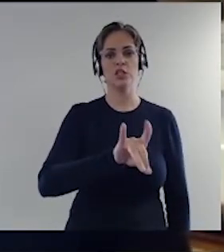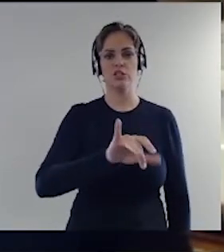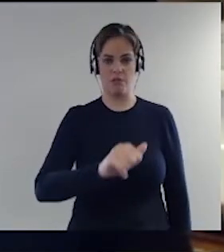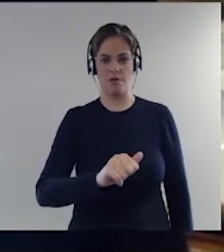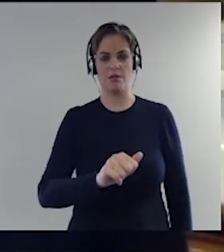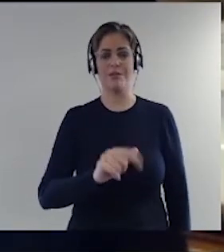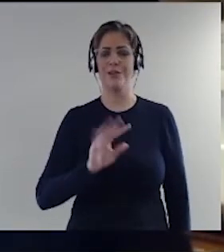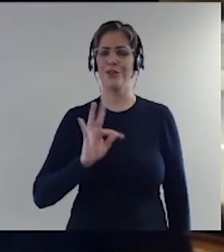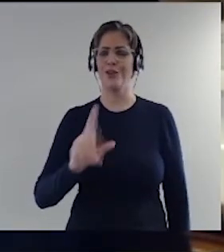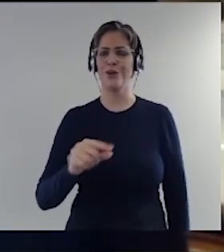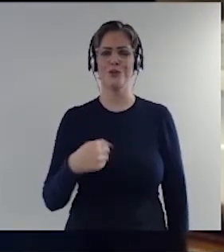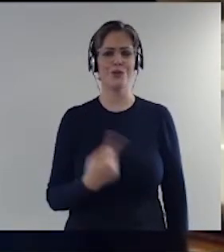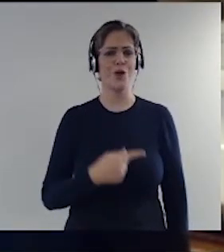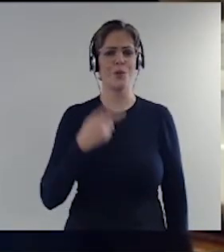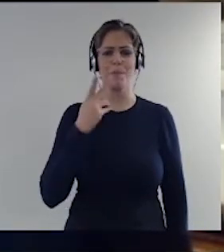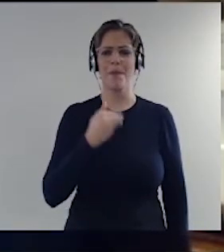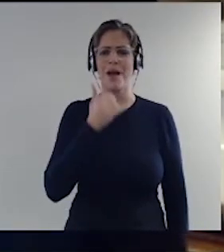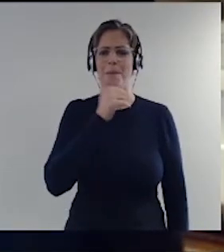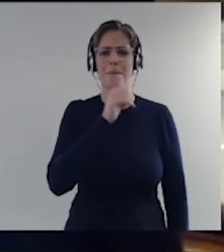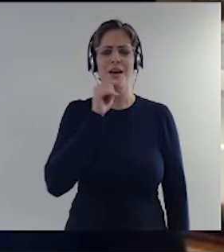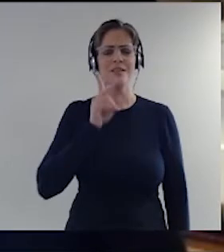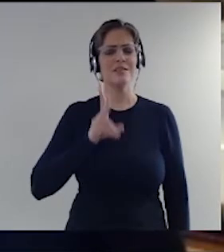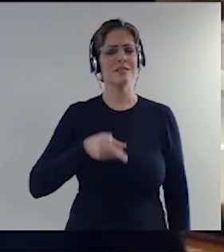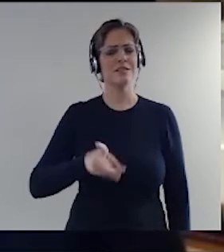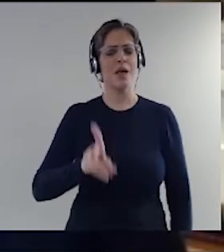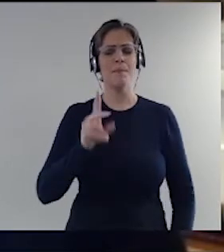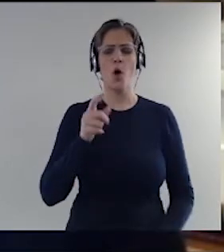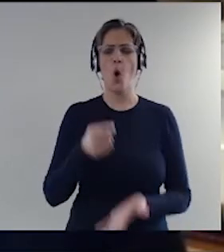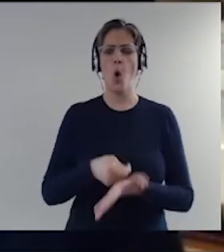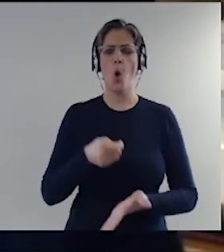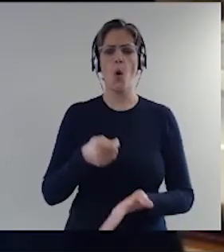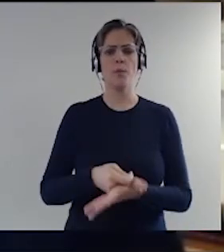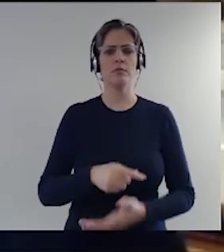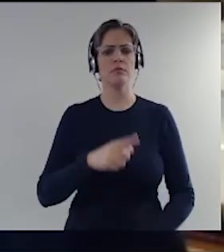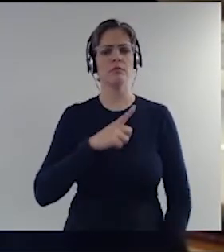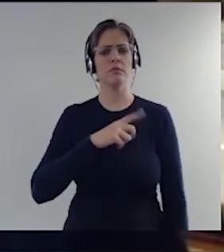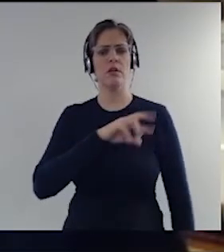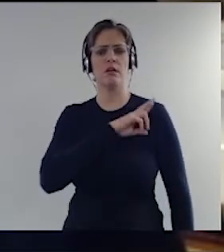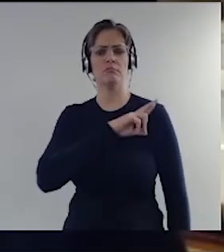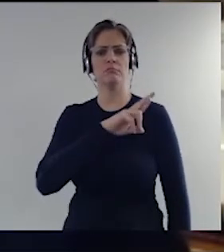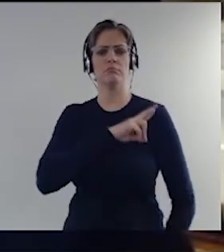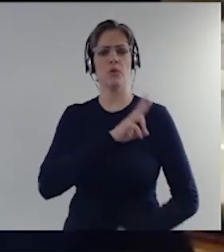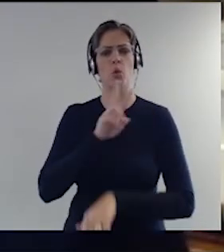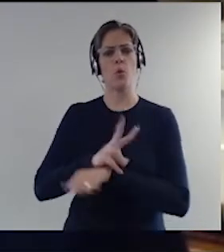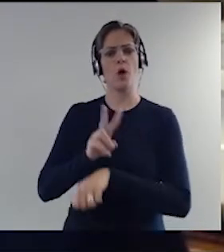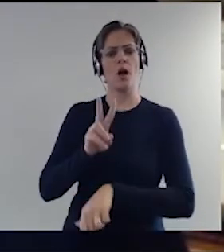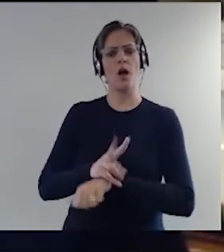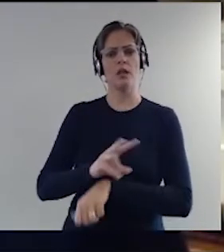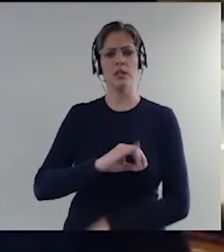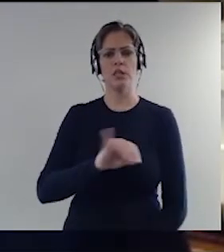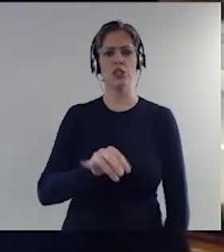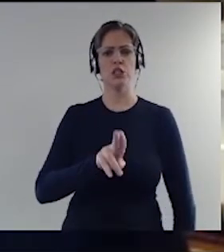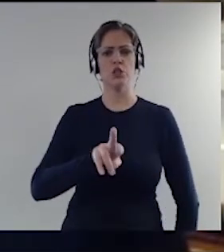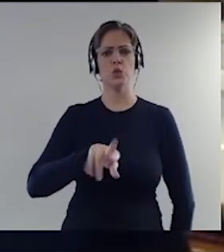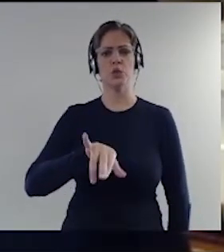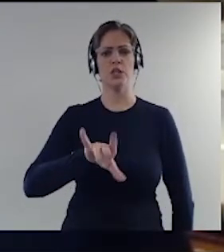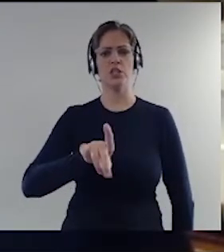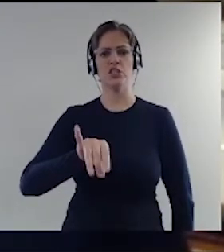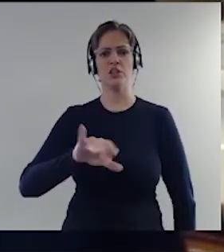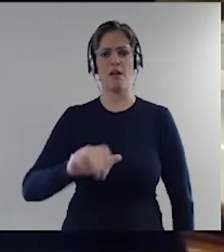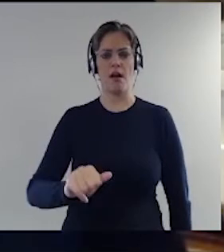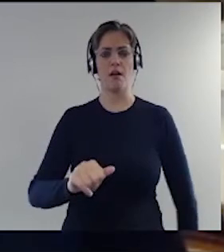mãe, sempre e obrigatoriamente detemos a guarda compartilhada jurídica, que